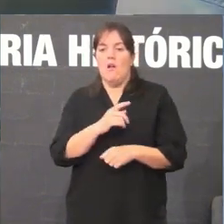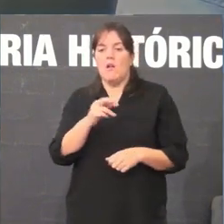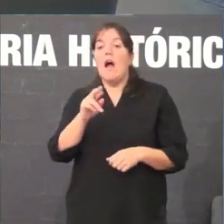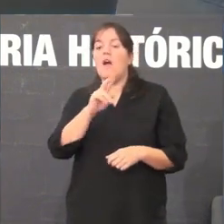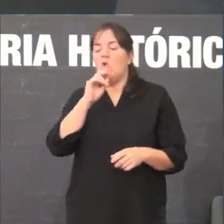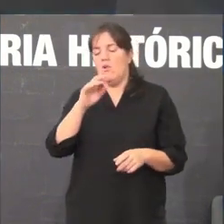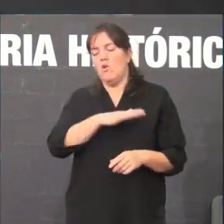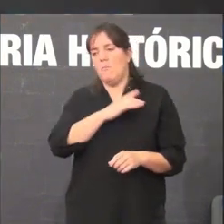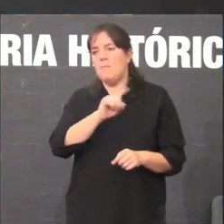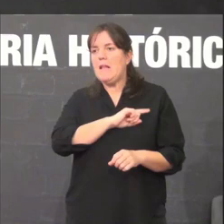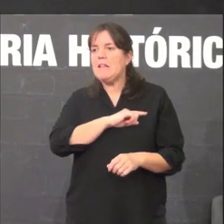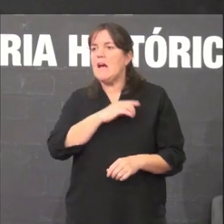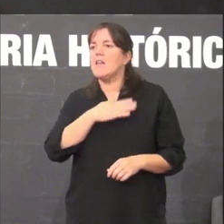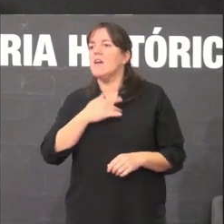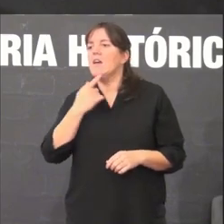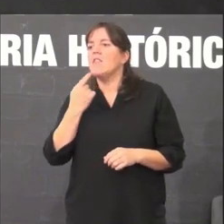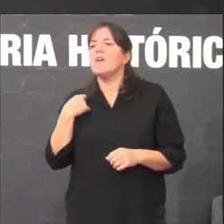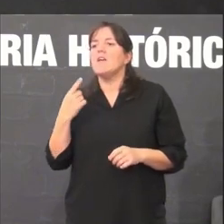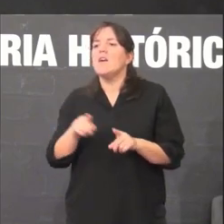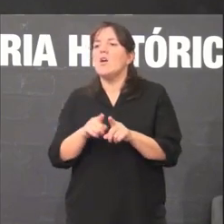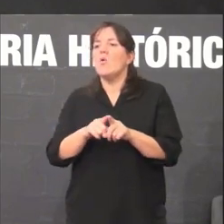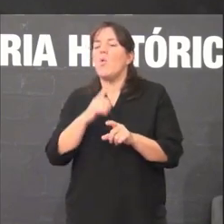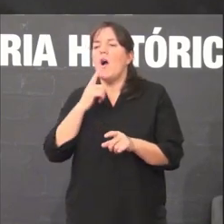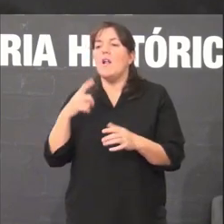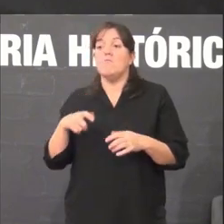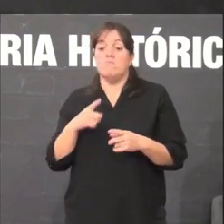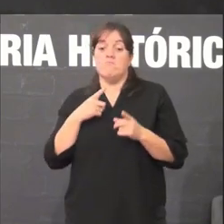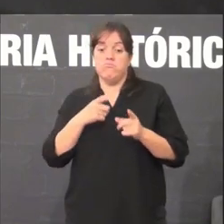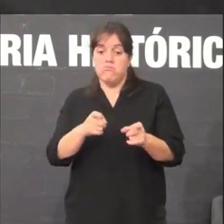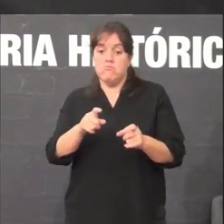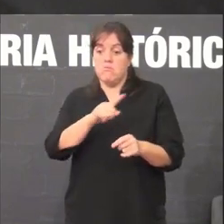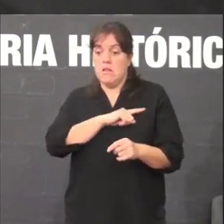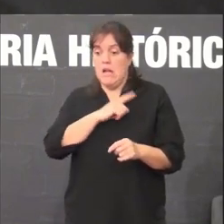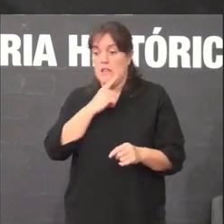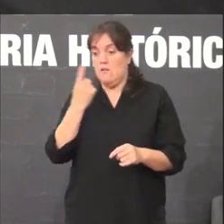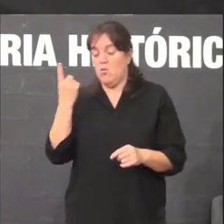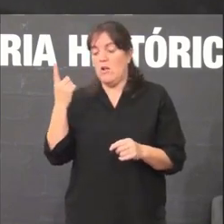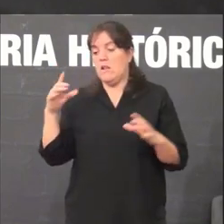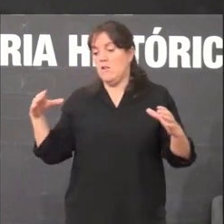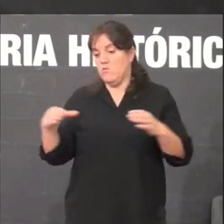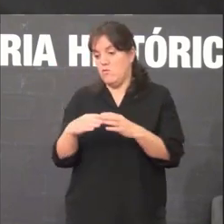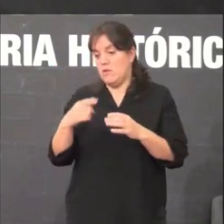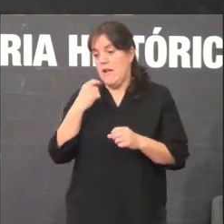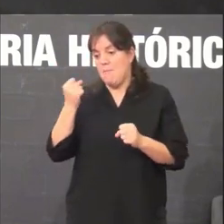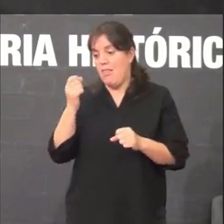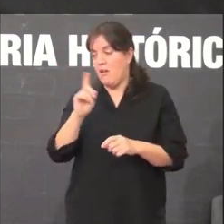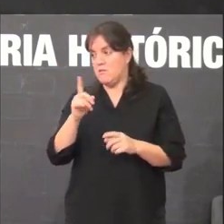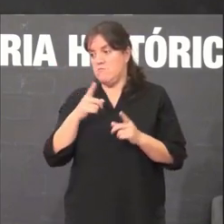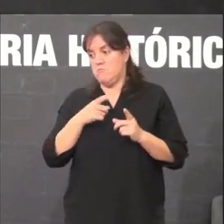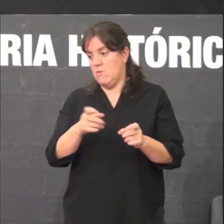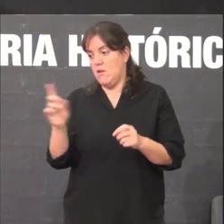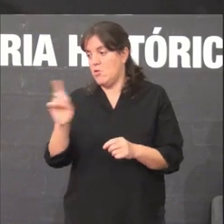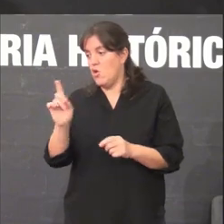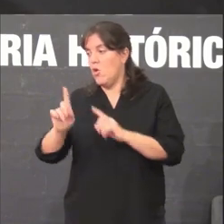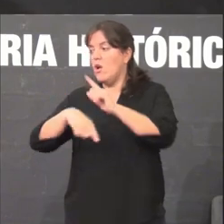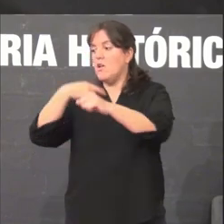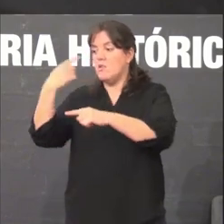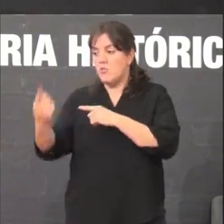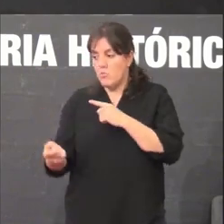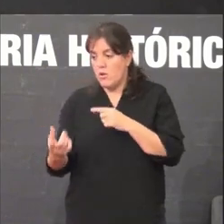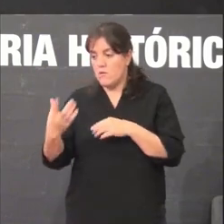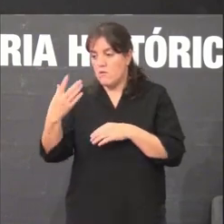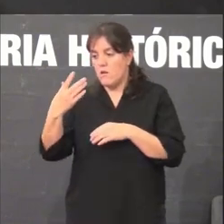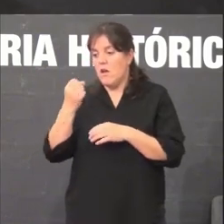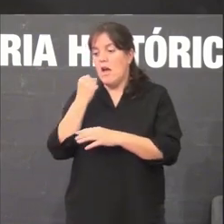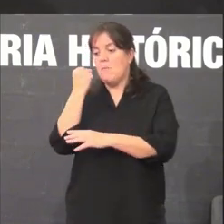porque não foi um golpe militar de hierarquia das Forças Armadas. A hierarquia das Forças Armadas continuava, na sua maioria, a